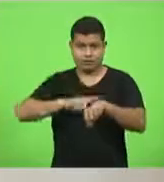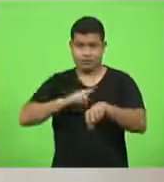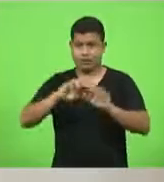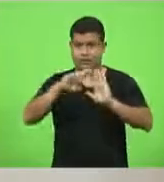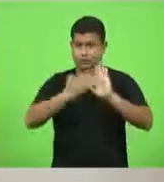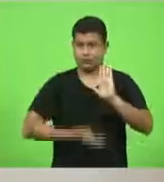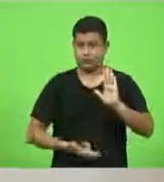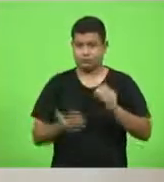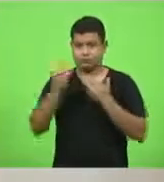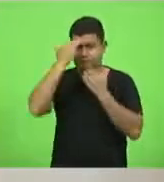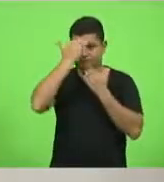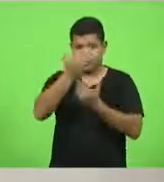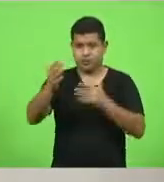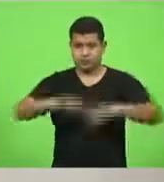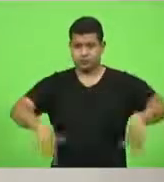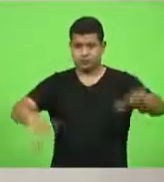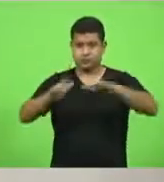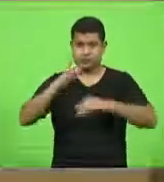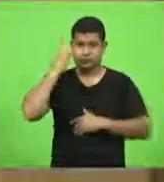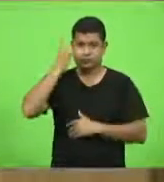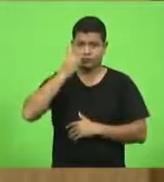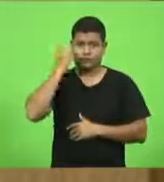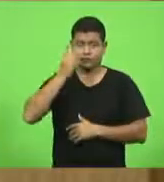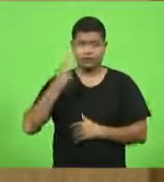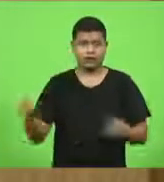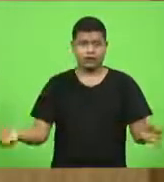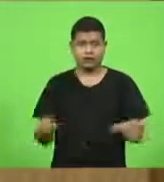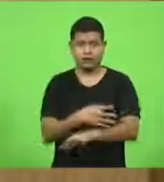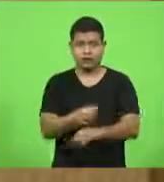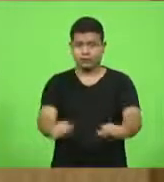Obrigado a todos os deputados. Está encerrada a presente sessão.